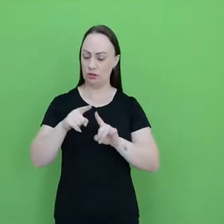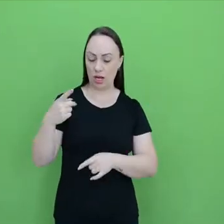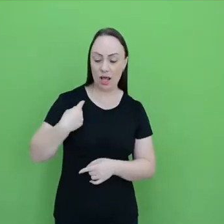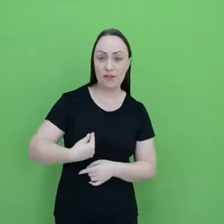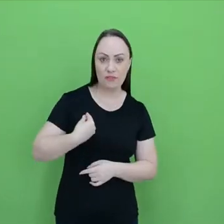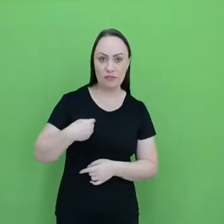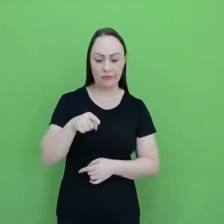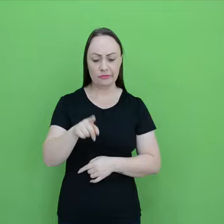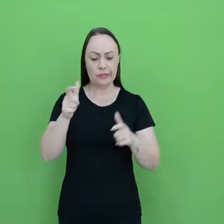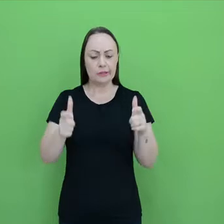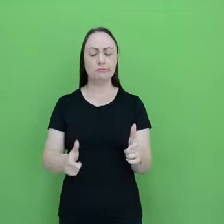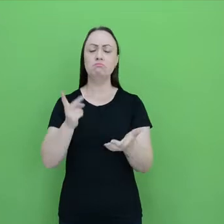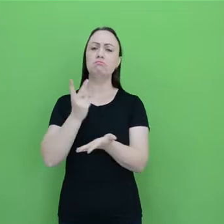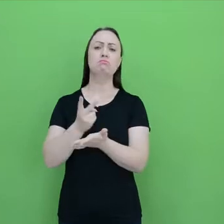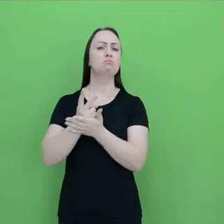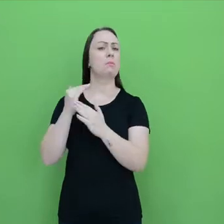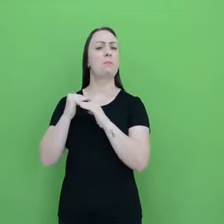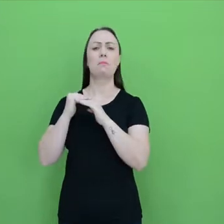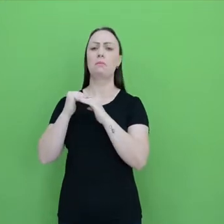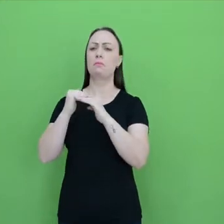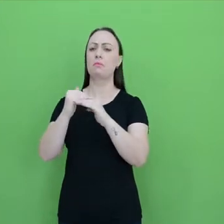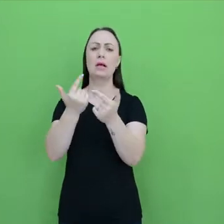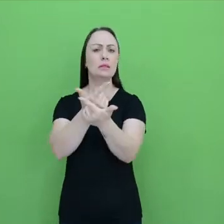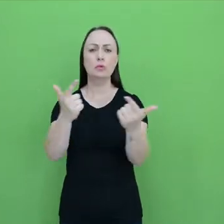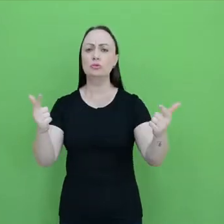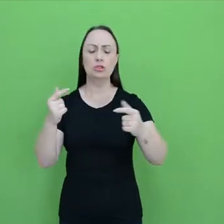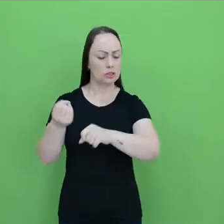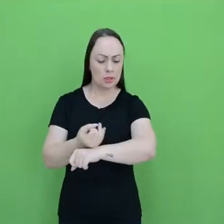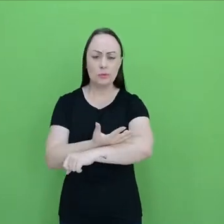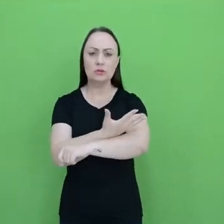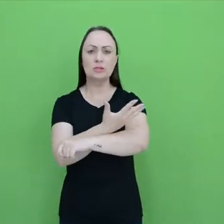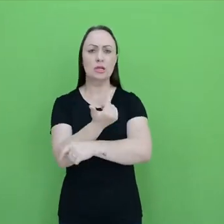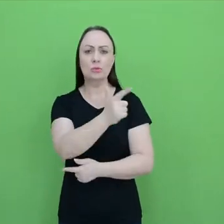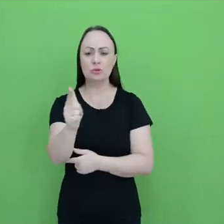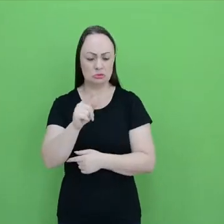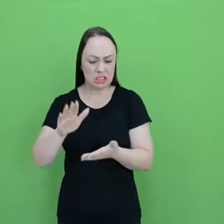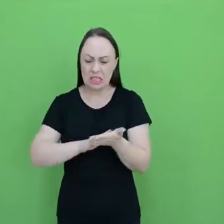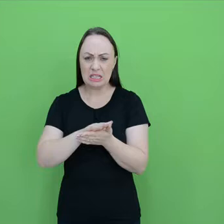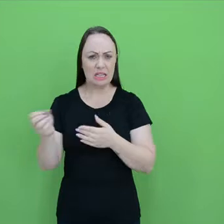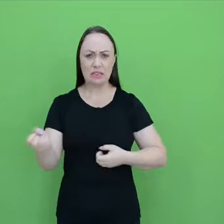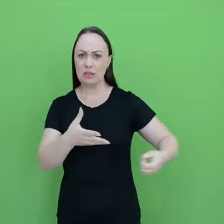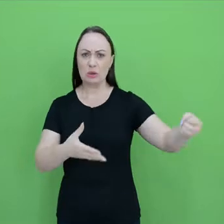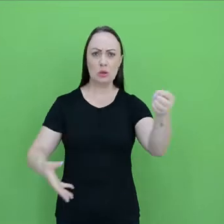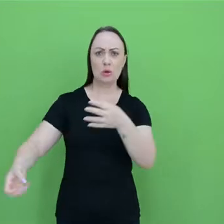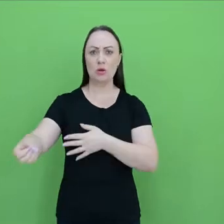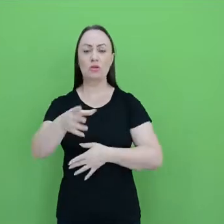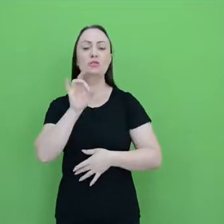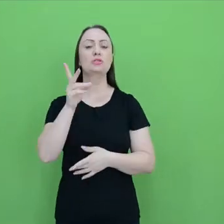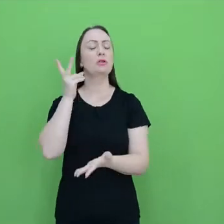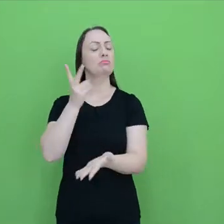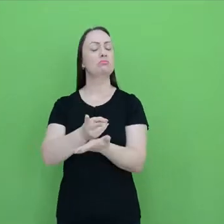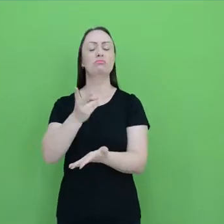naquele lugar era monótona, sem emoções, sem fatos novos. Predominavam